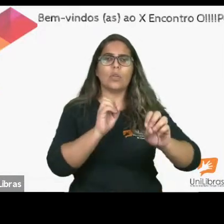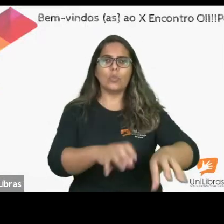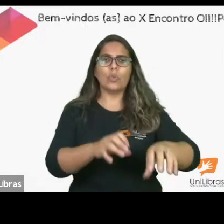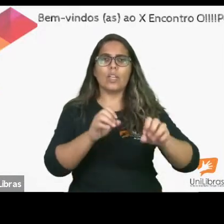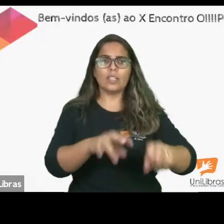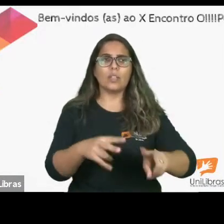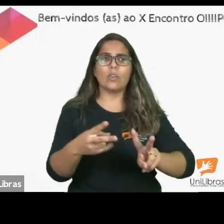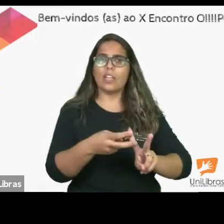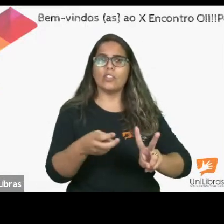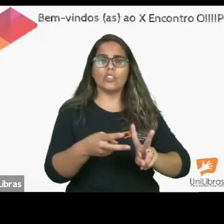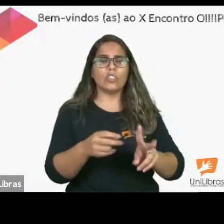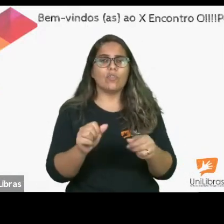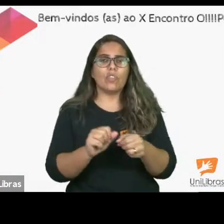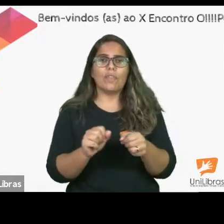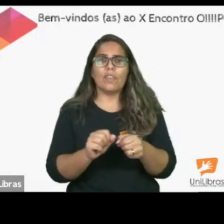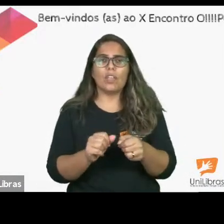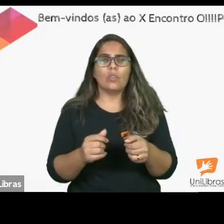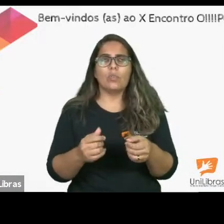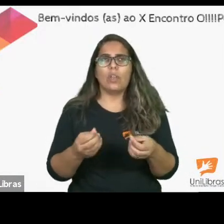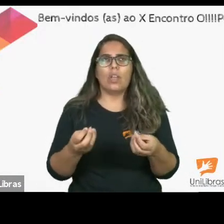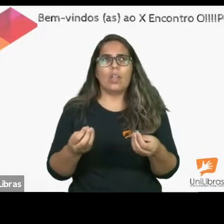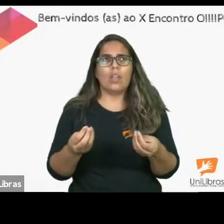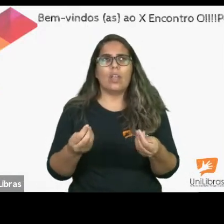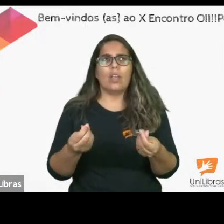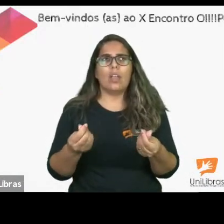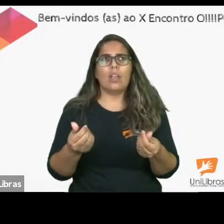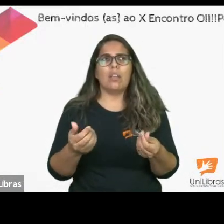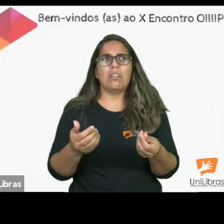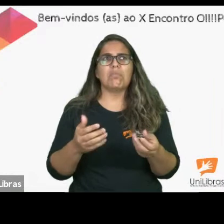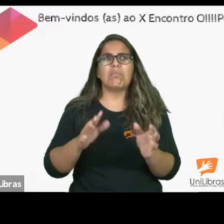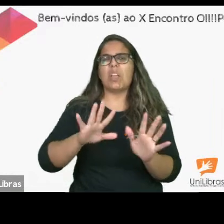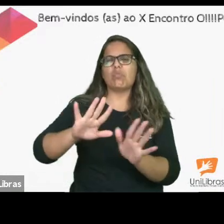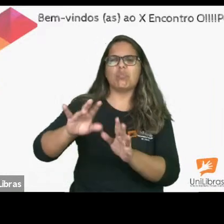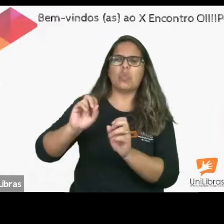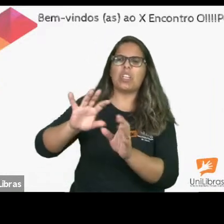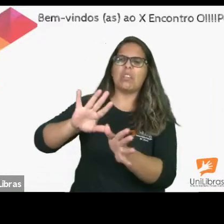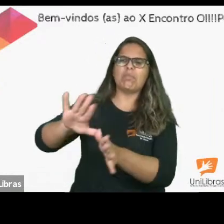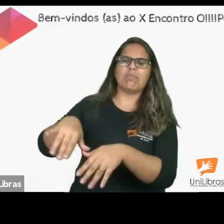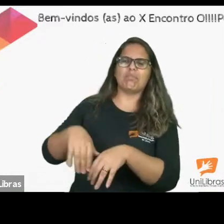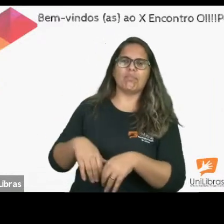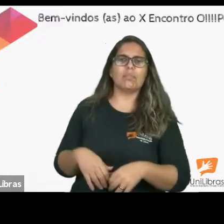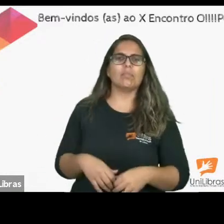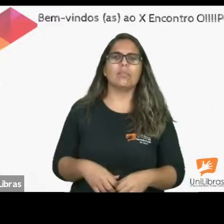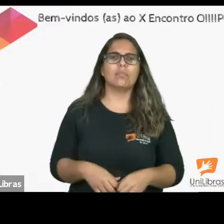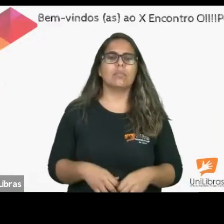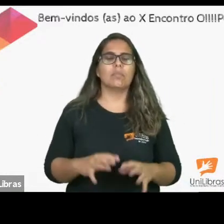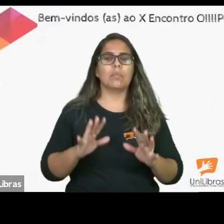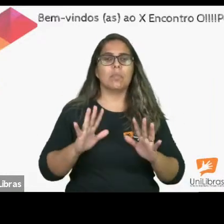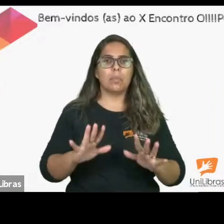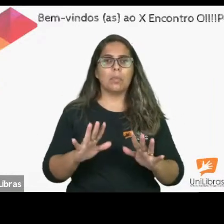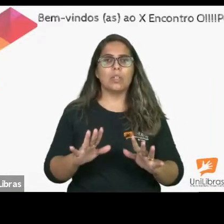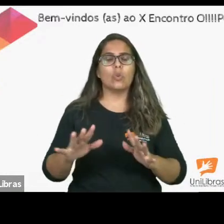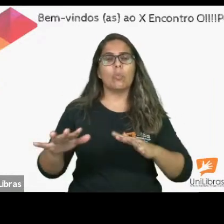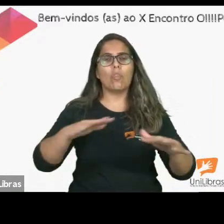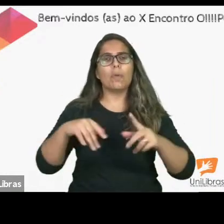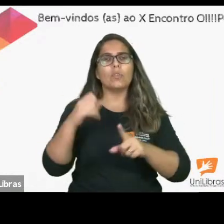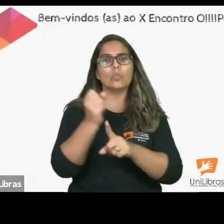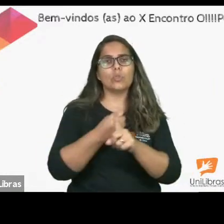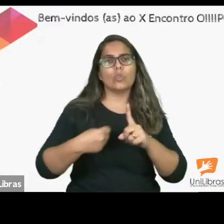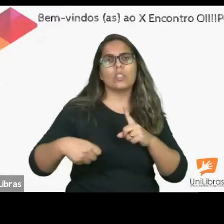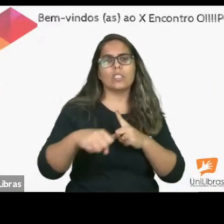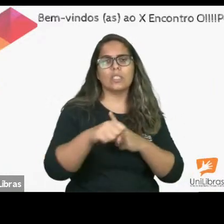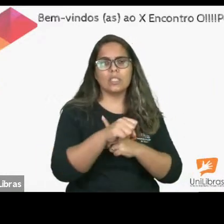foi feita como um apêndice, né? Um apêndice. Agora, os movimentos sociais, os